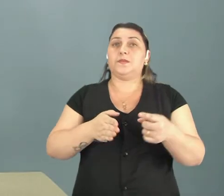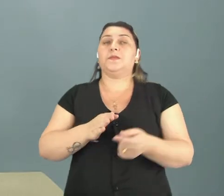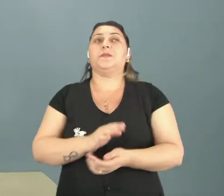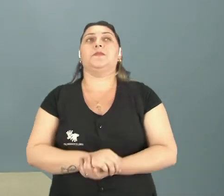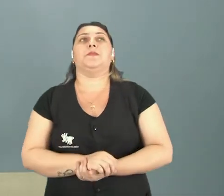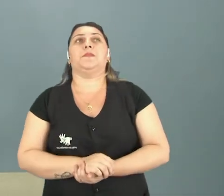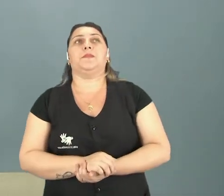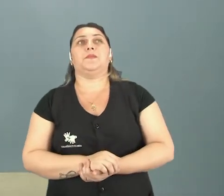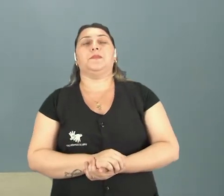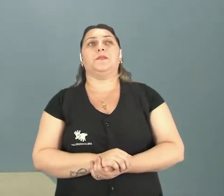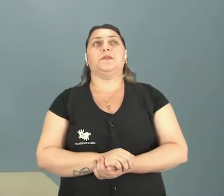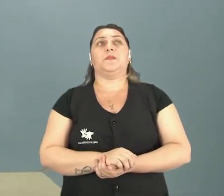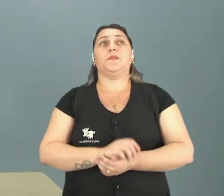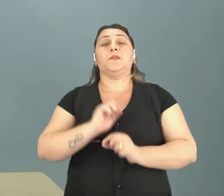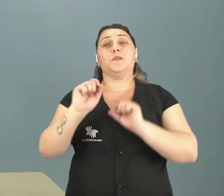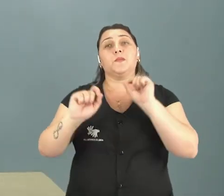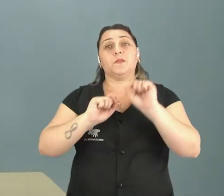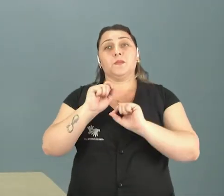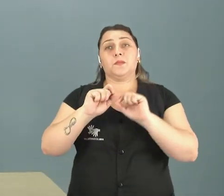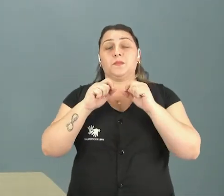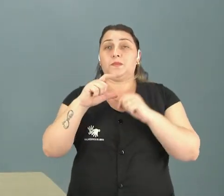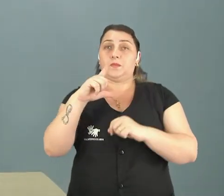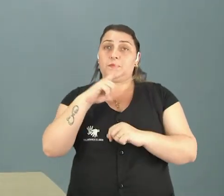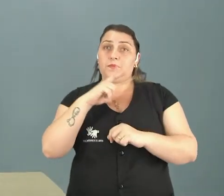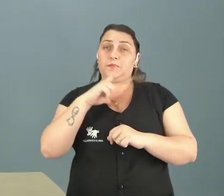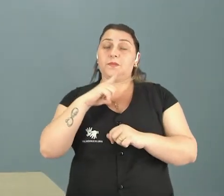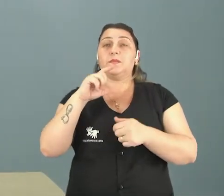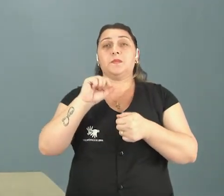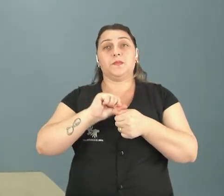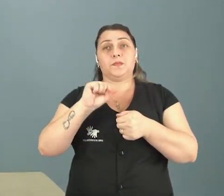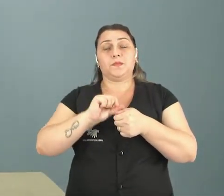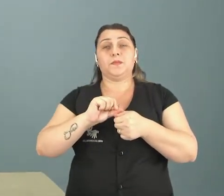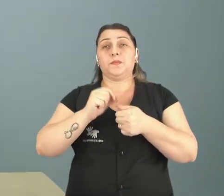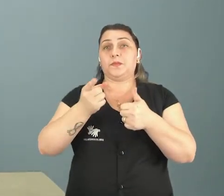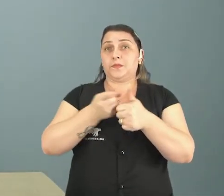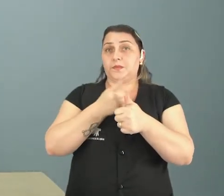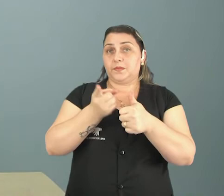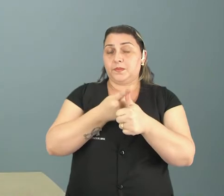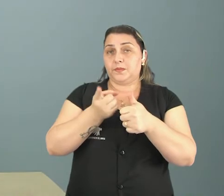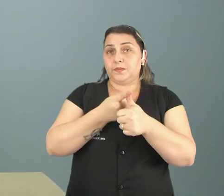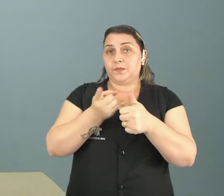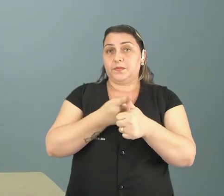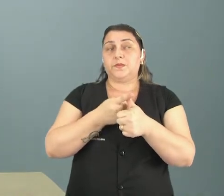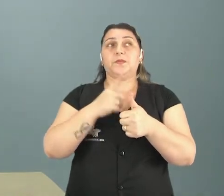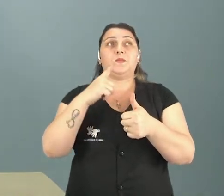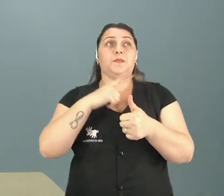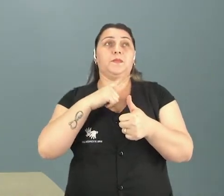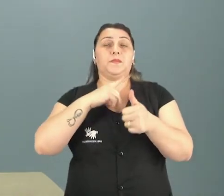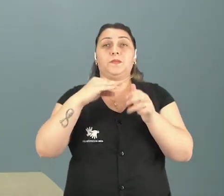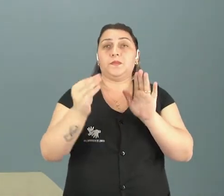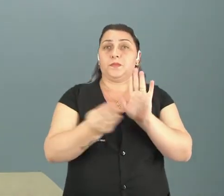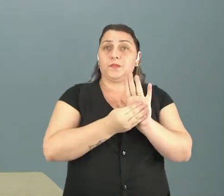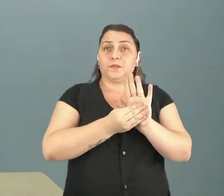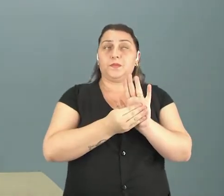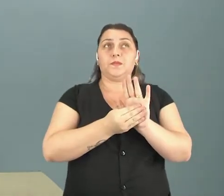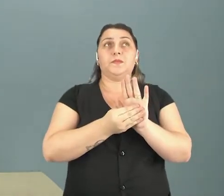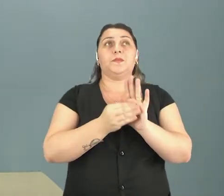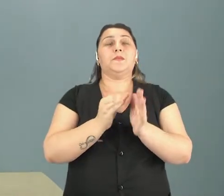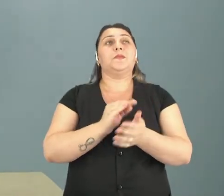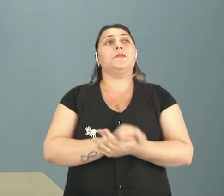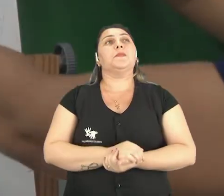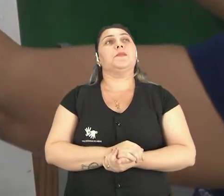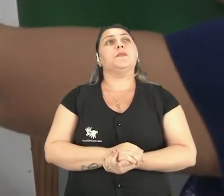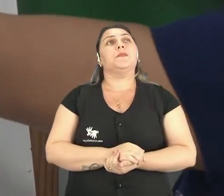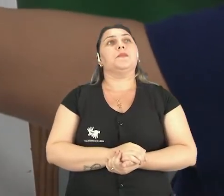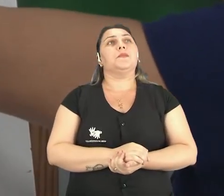uma fração equivalente, o que nós teremos que fazer? Na primeira parte, nós temos que colocar aqui,